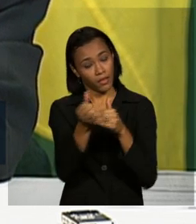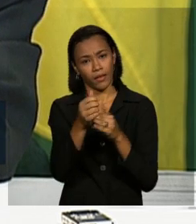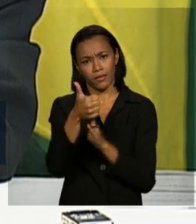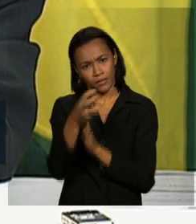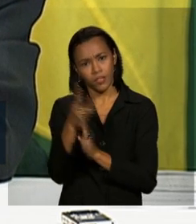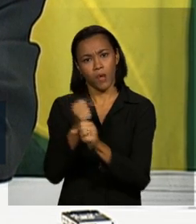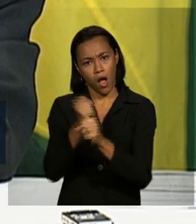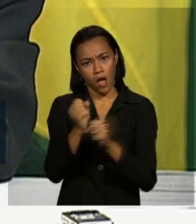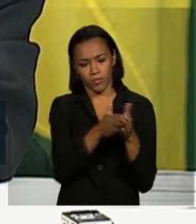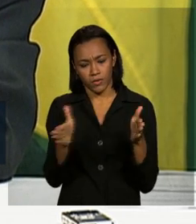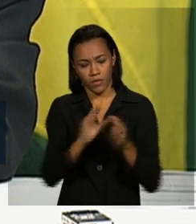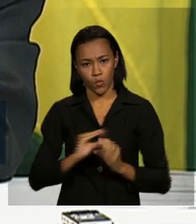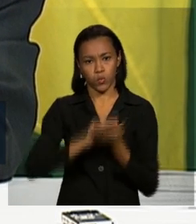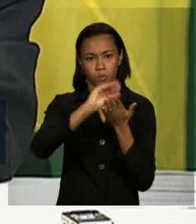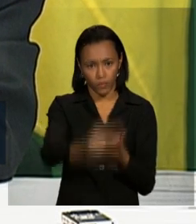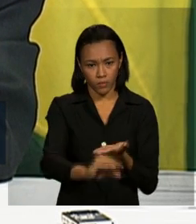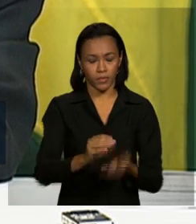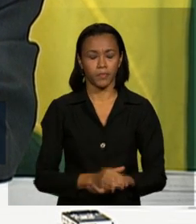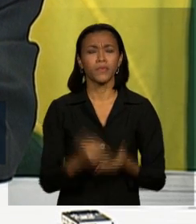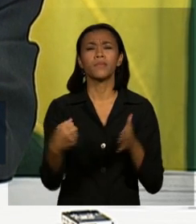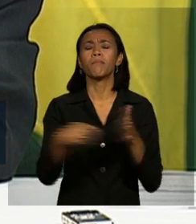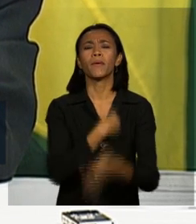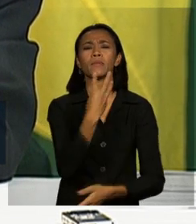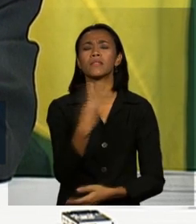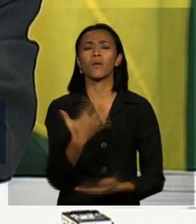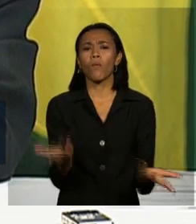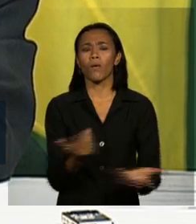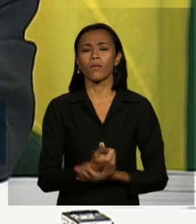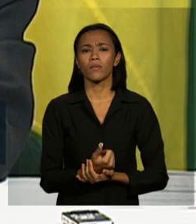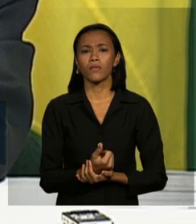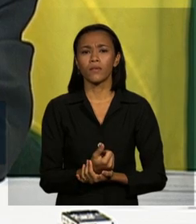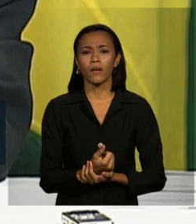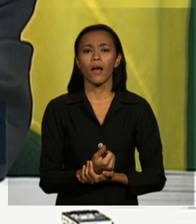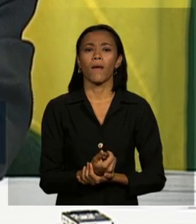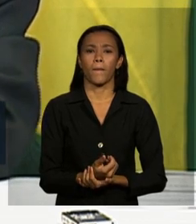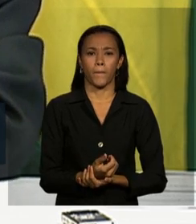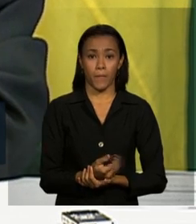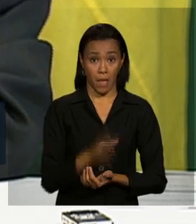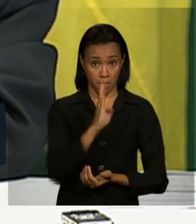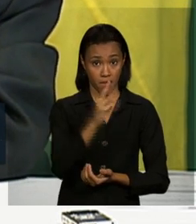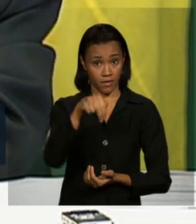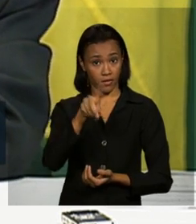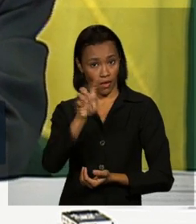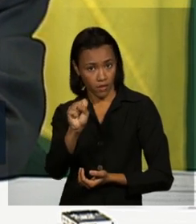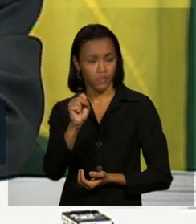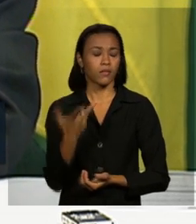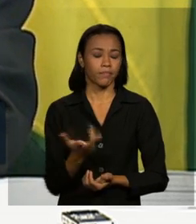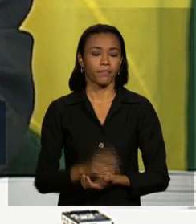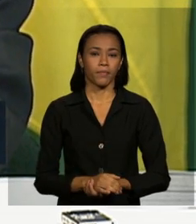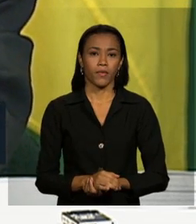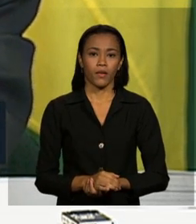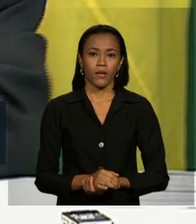ano e a terceira pergunta foi da participação do BNDS Sem dúvida nenhuma